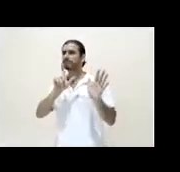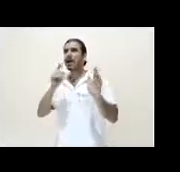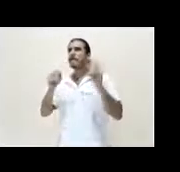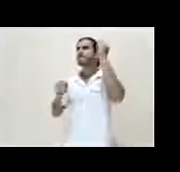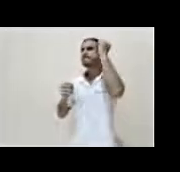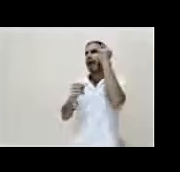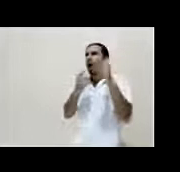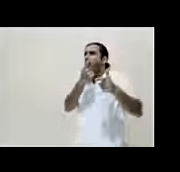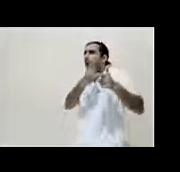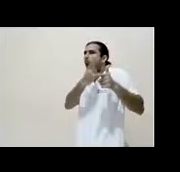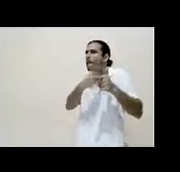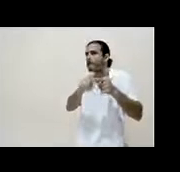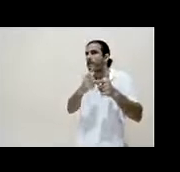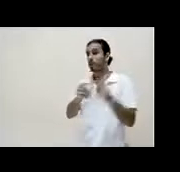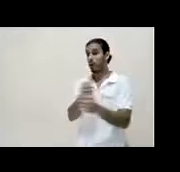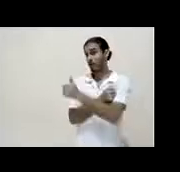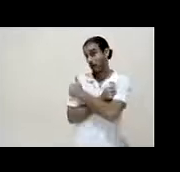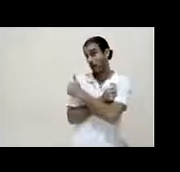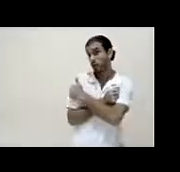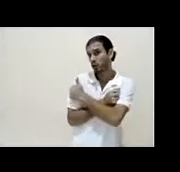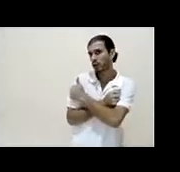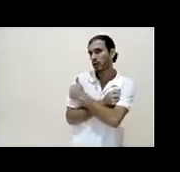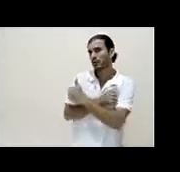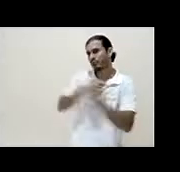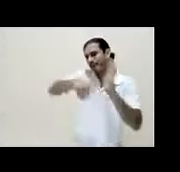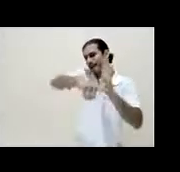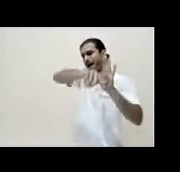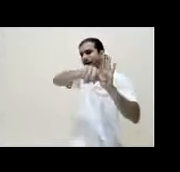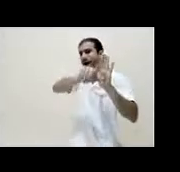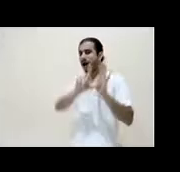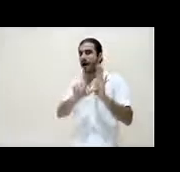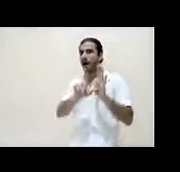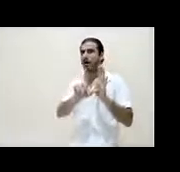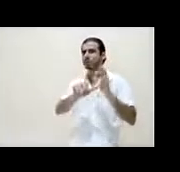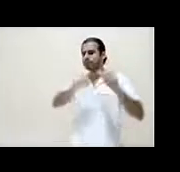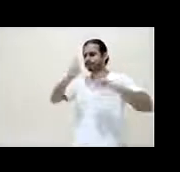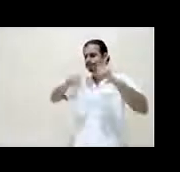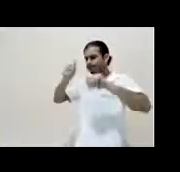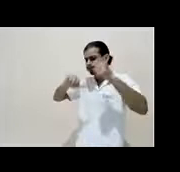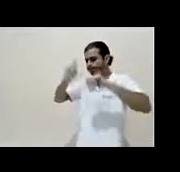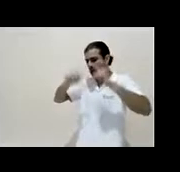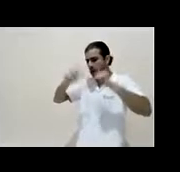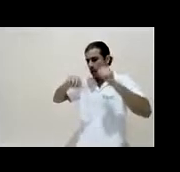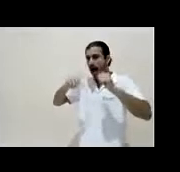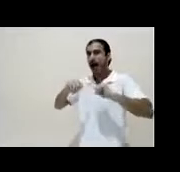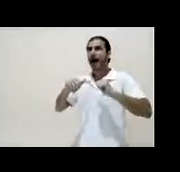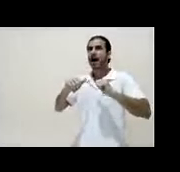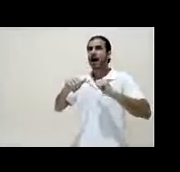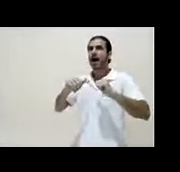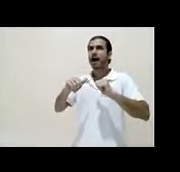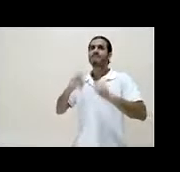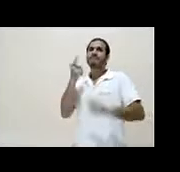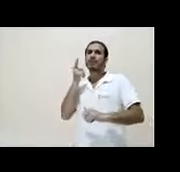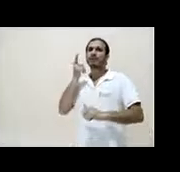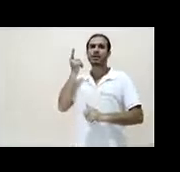mesmo habilidades desses alunos, dentro dessa avaliação diagnóstica, você consegue, inclusive, né,